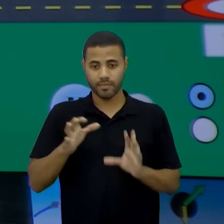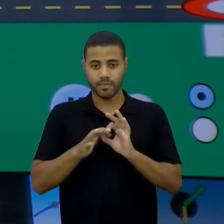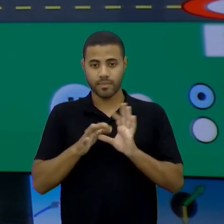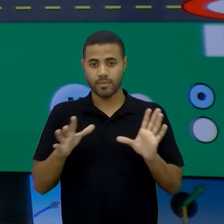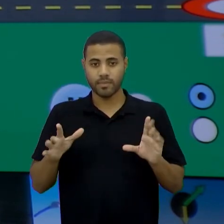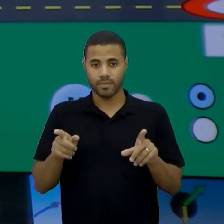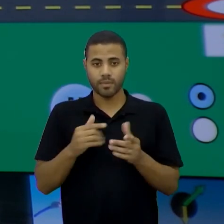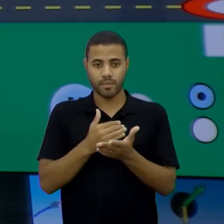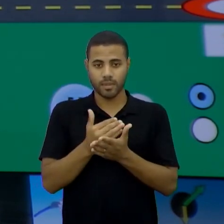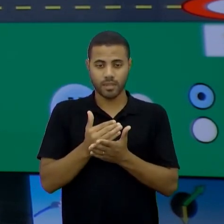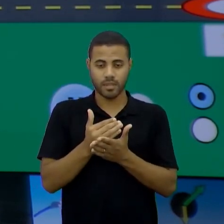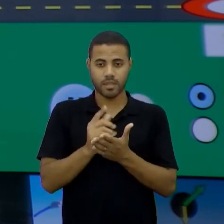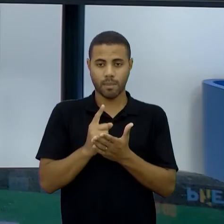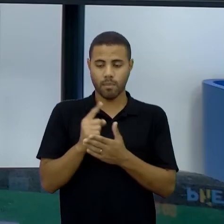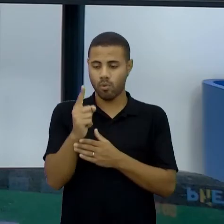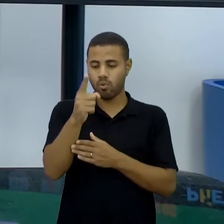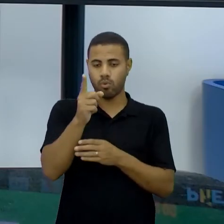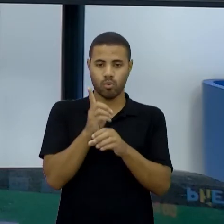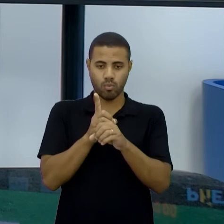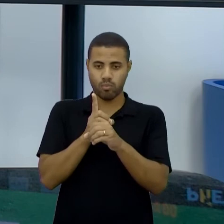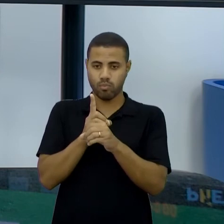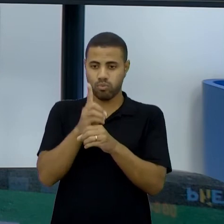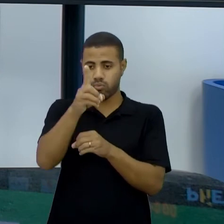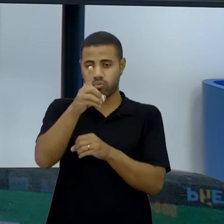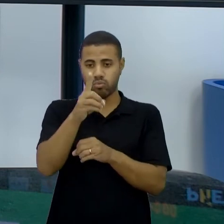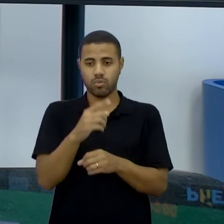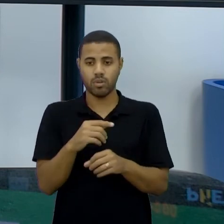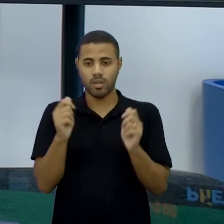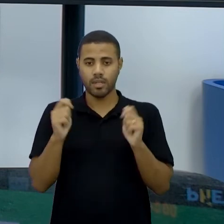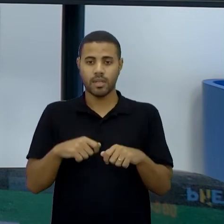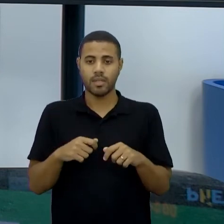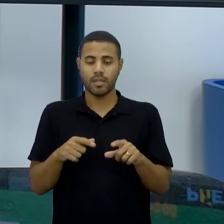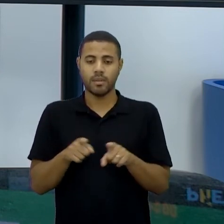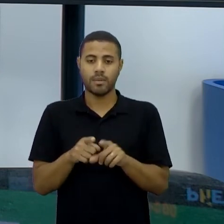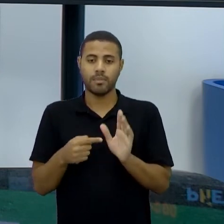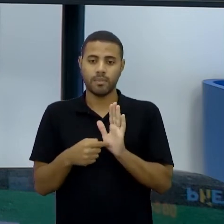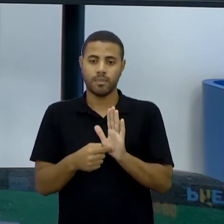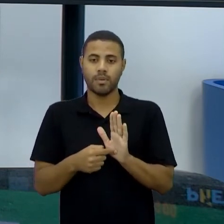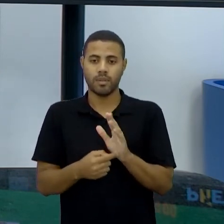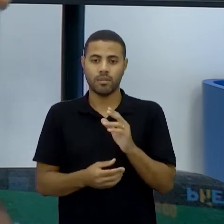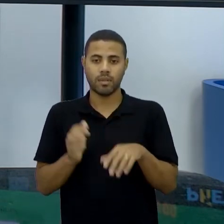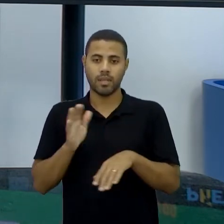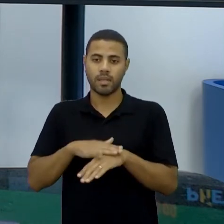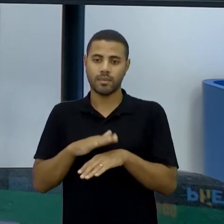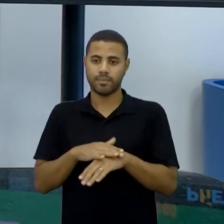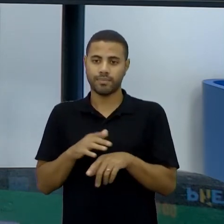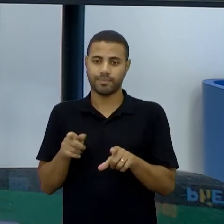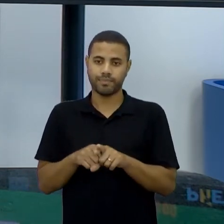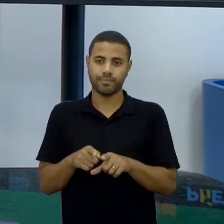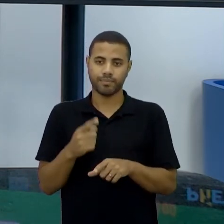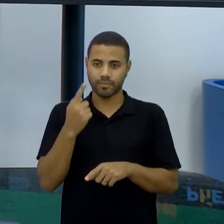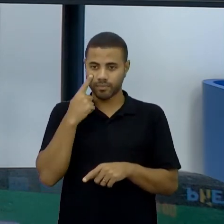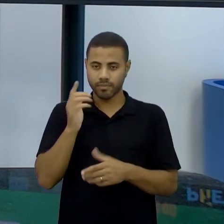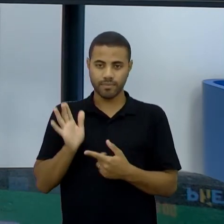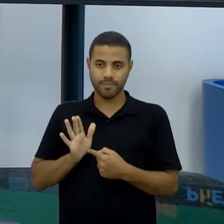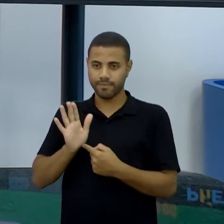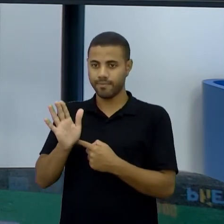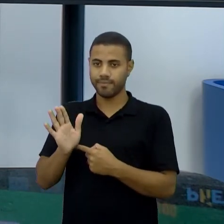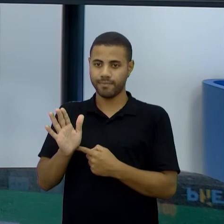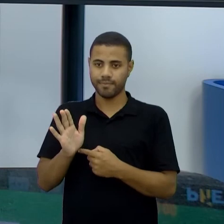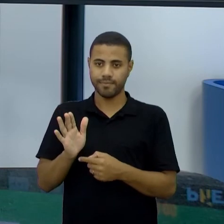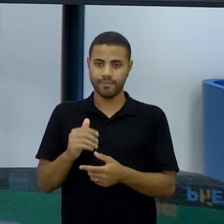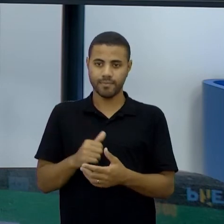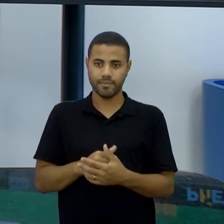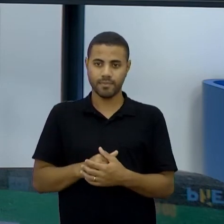de canhão, fazer esse lançamento, tá certo? E depois você pode determinar, inclusive, o tempo. Se você baixar pegar